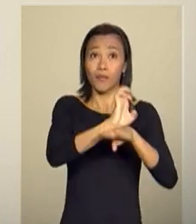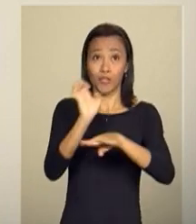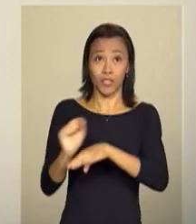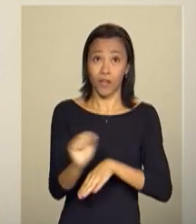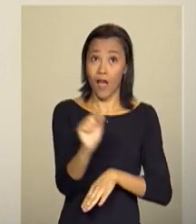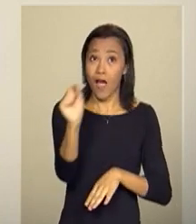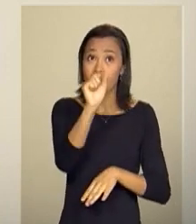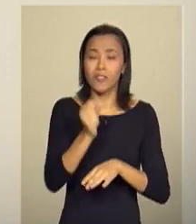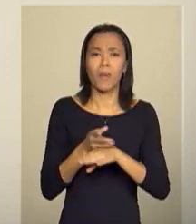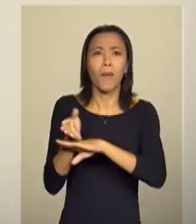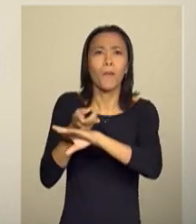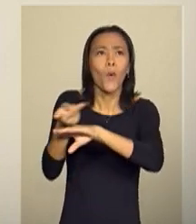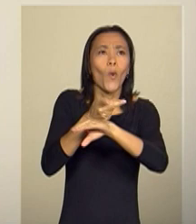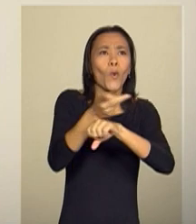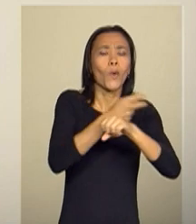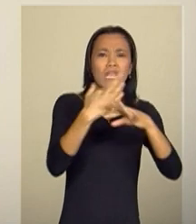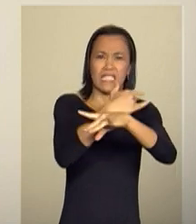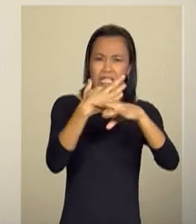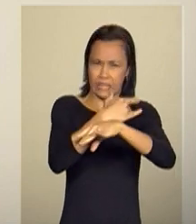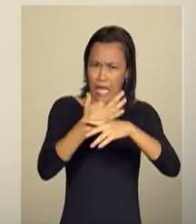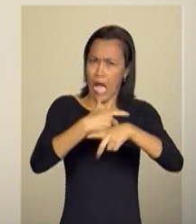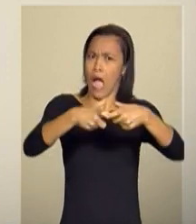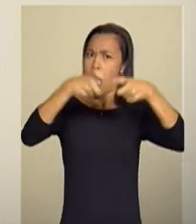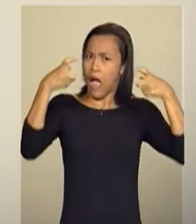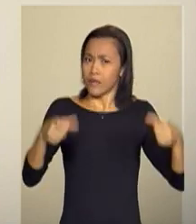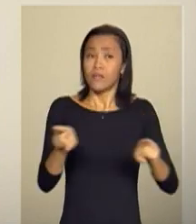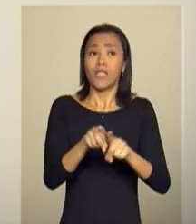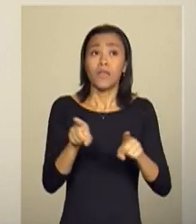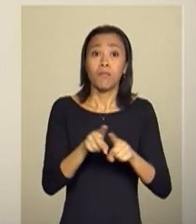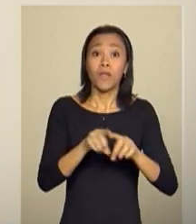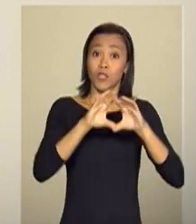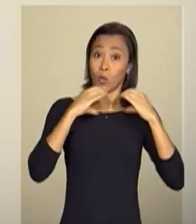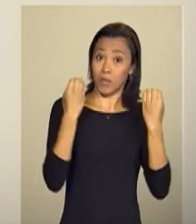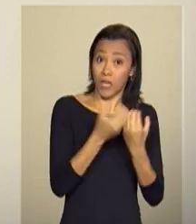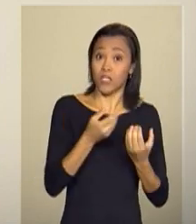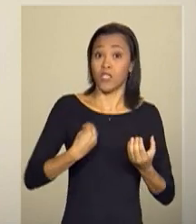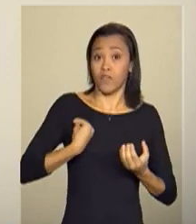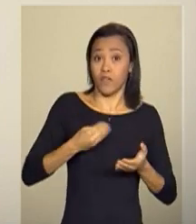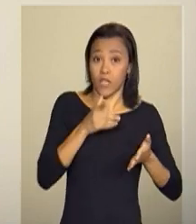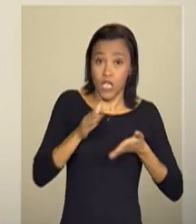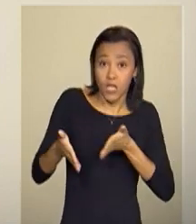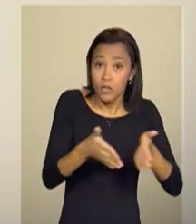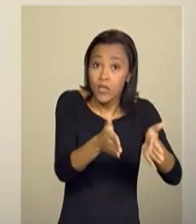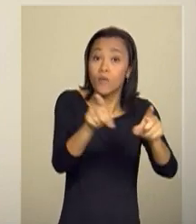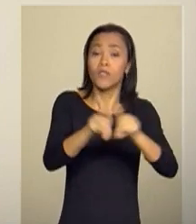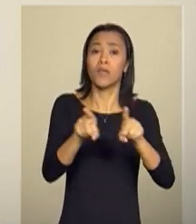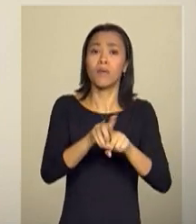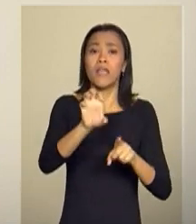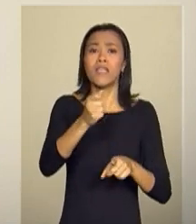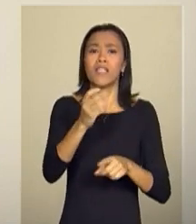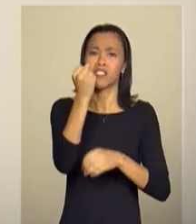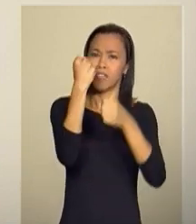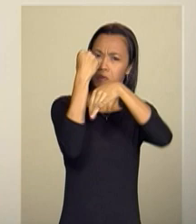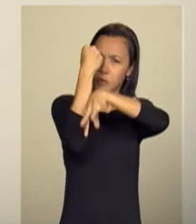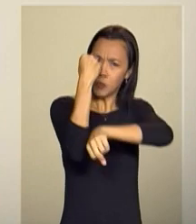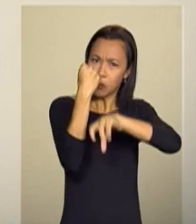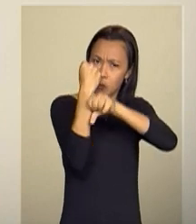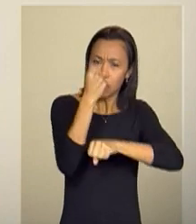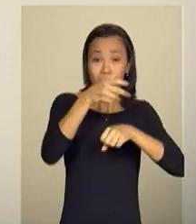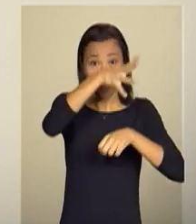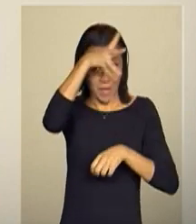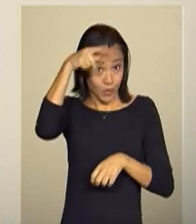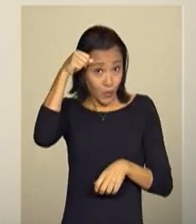percorrer as periferias das grandes cidades as comunidades ribeirinhas e extrativistas lá na Amazônia